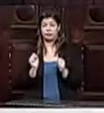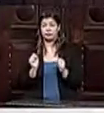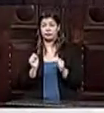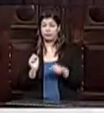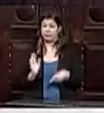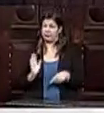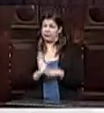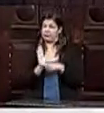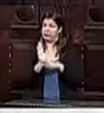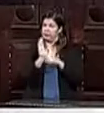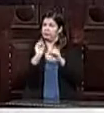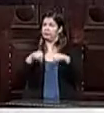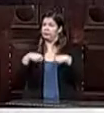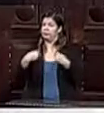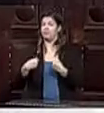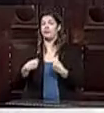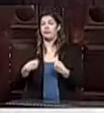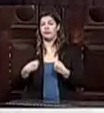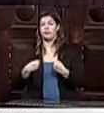defender